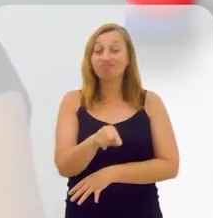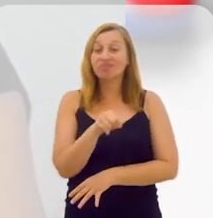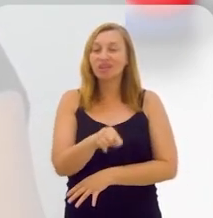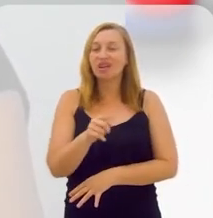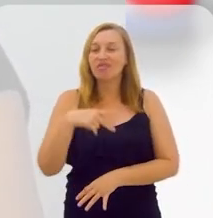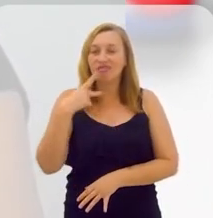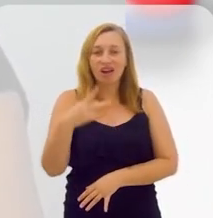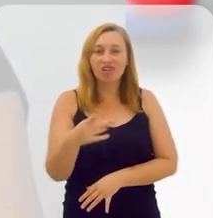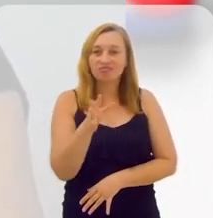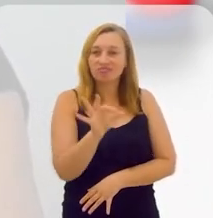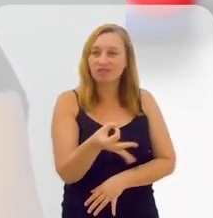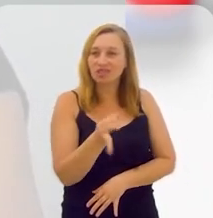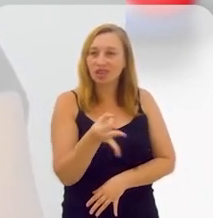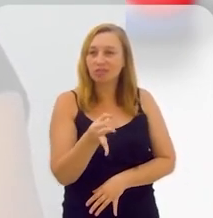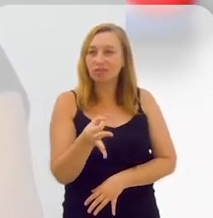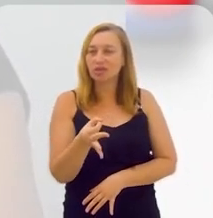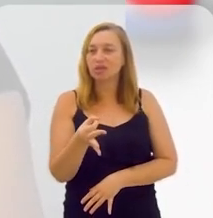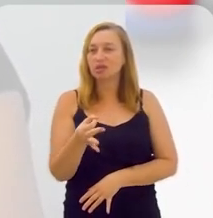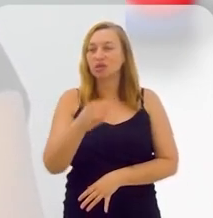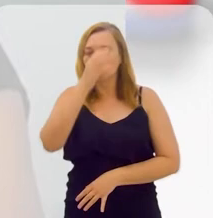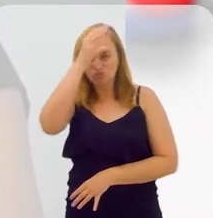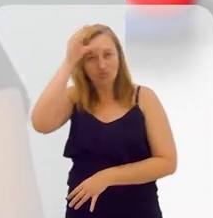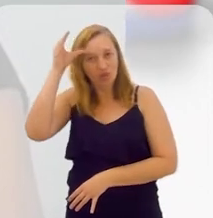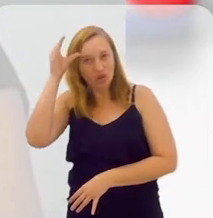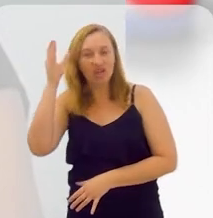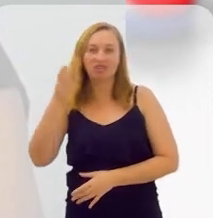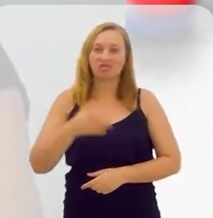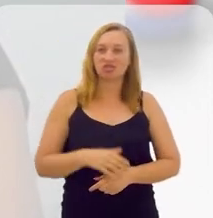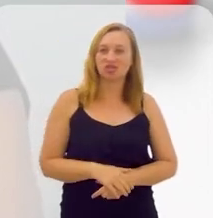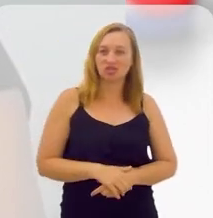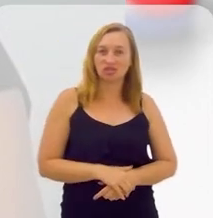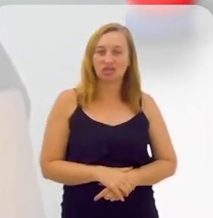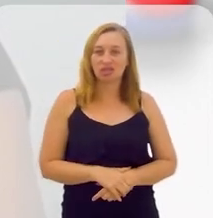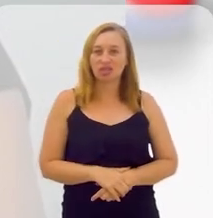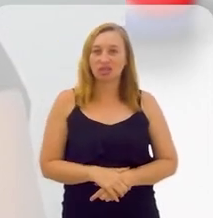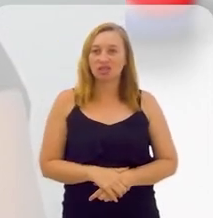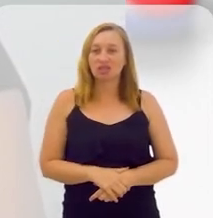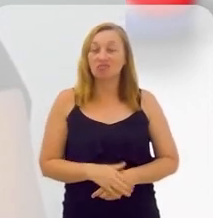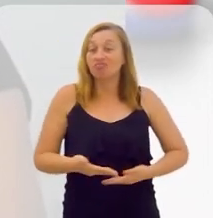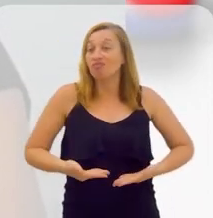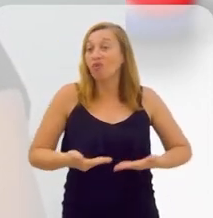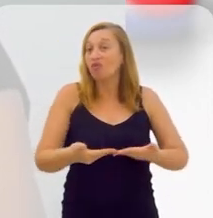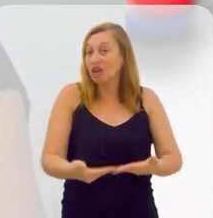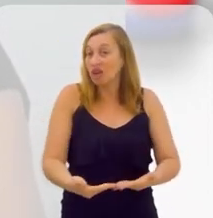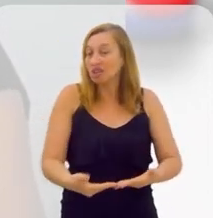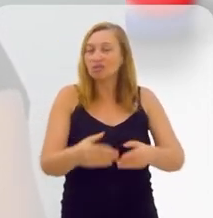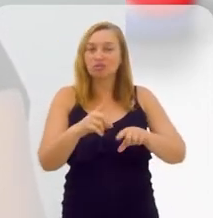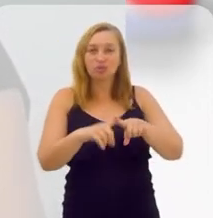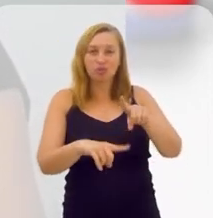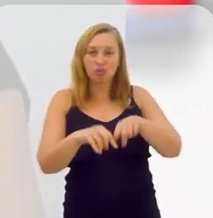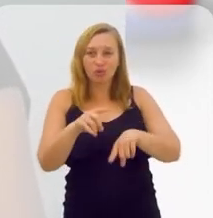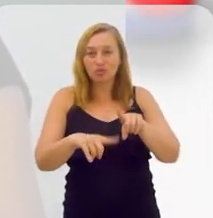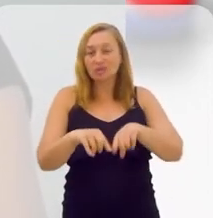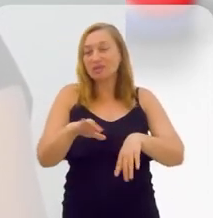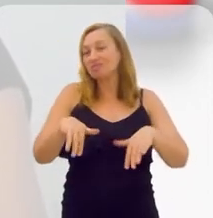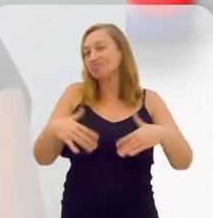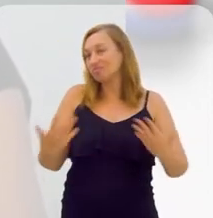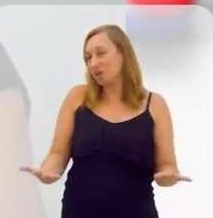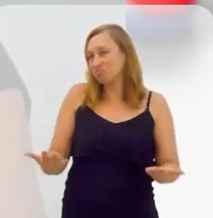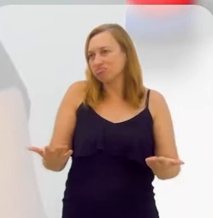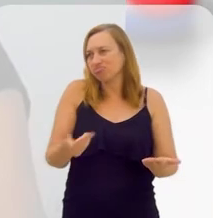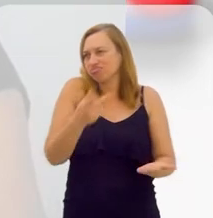ali, né? Falando diretamente com o seu cliente, quem está oferecendo o seu produto.